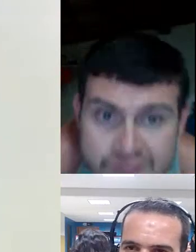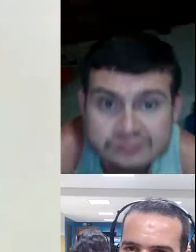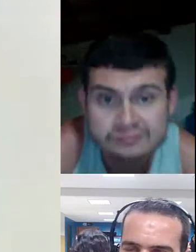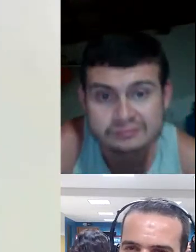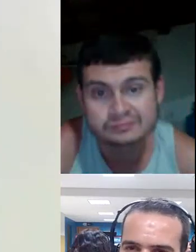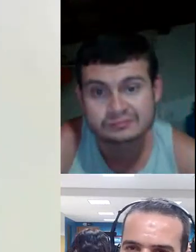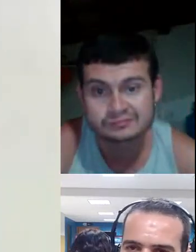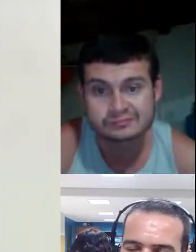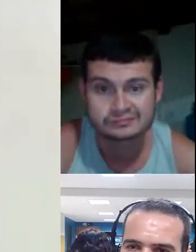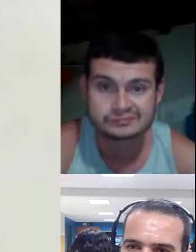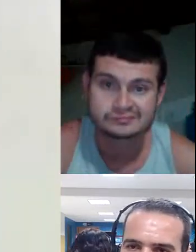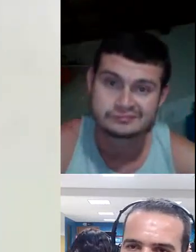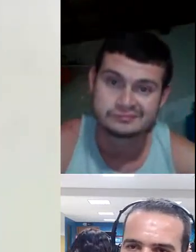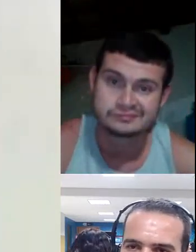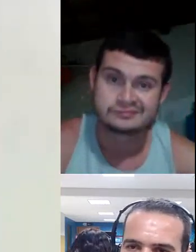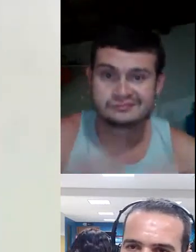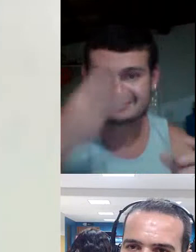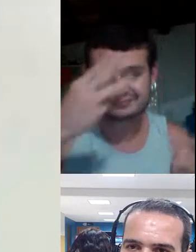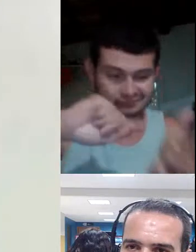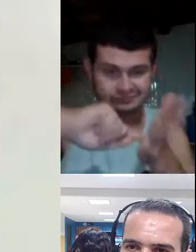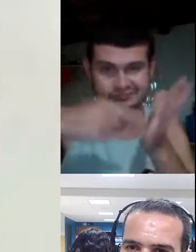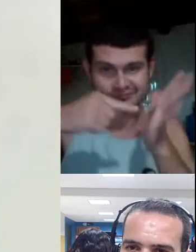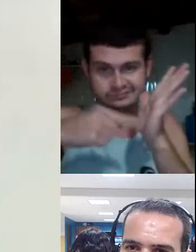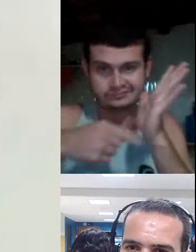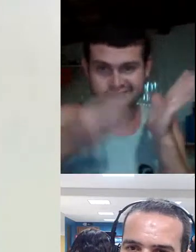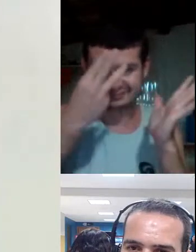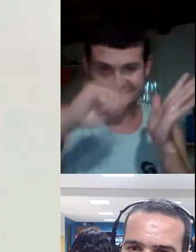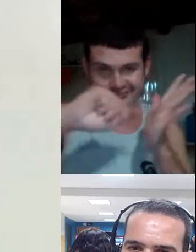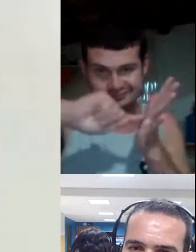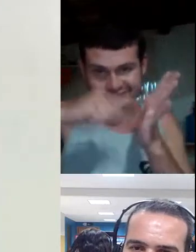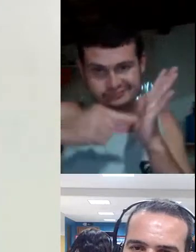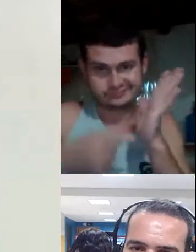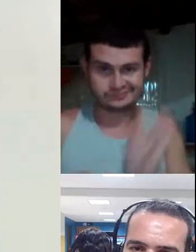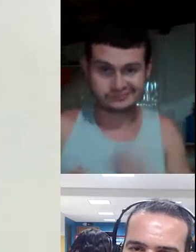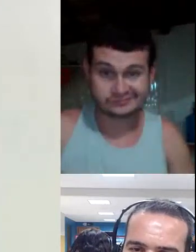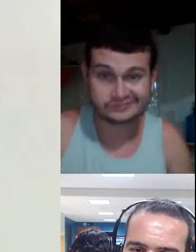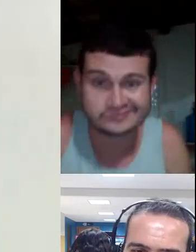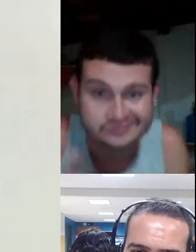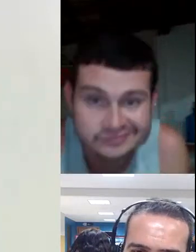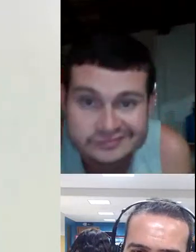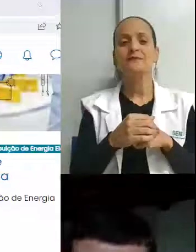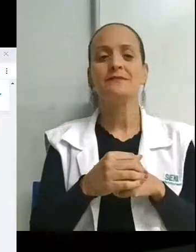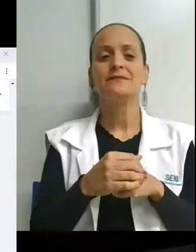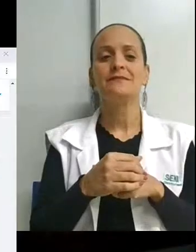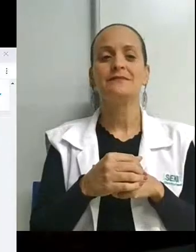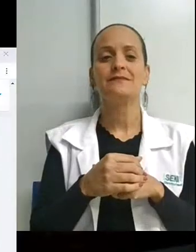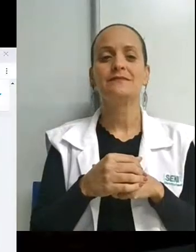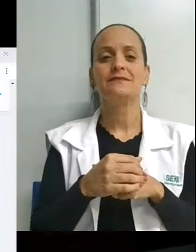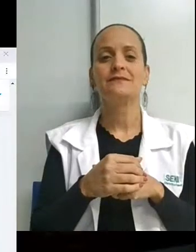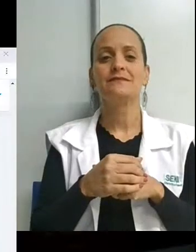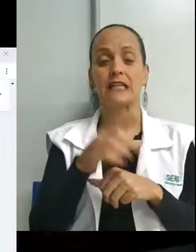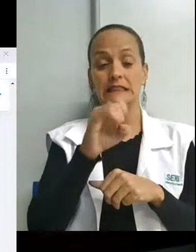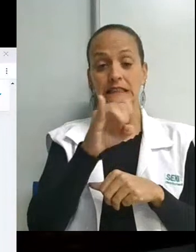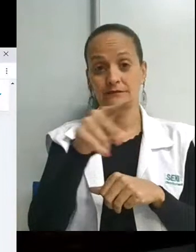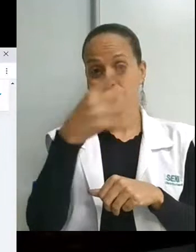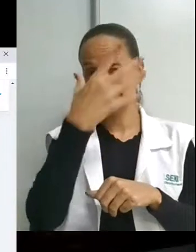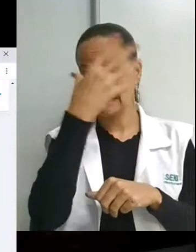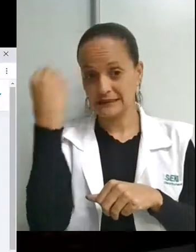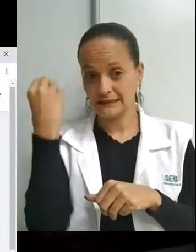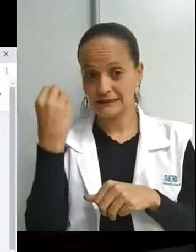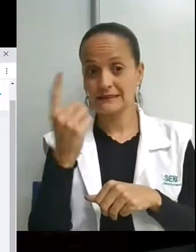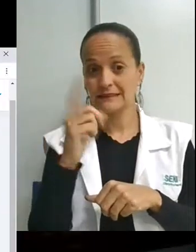é obrigatória, né? Então, compartilhar aqui com vocês o local da lista de presença, que a gente até então está vendo